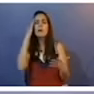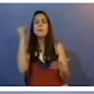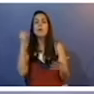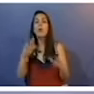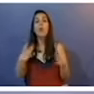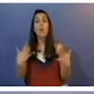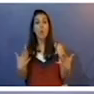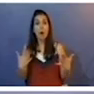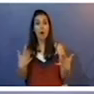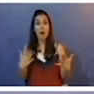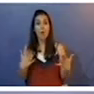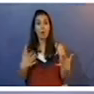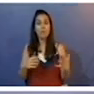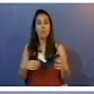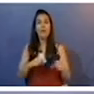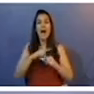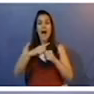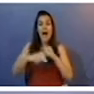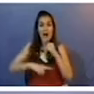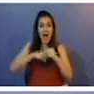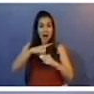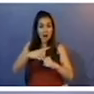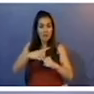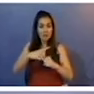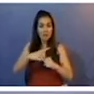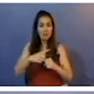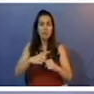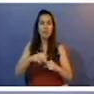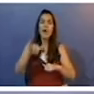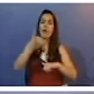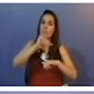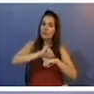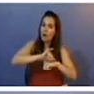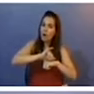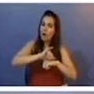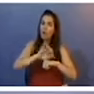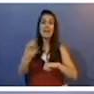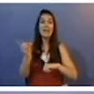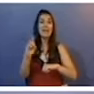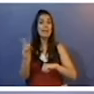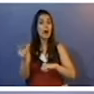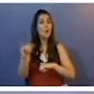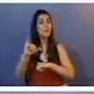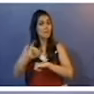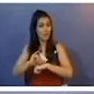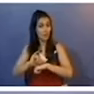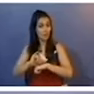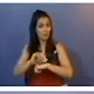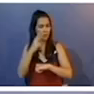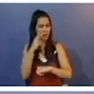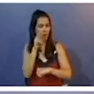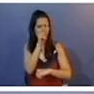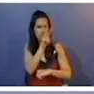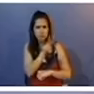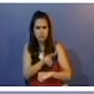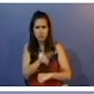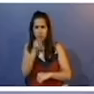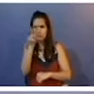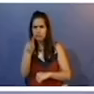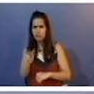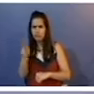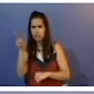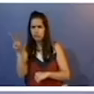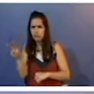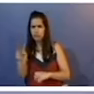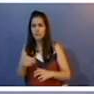átomos que são metais ou ametais. Então, a gente tem aqui os semimetais, né, que começa aqui da cor